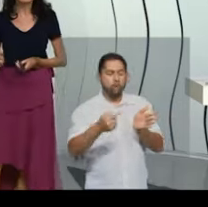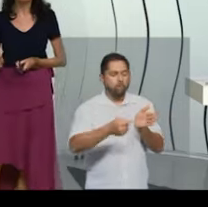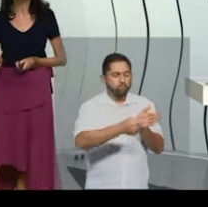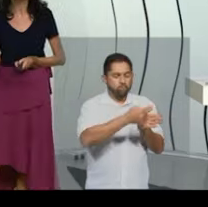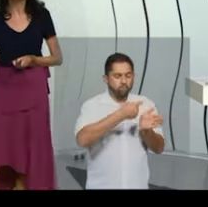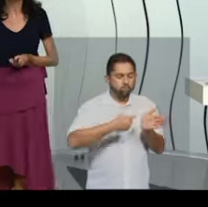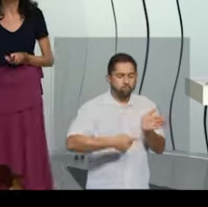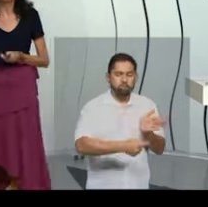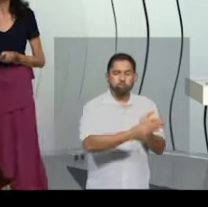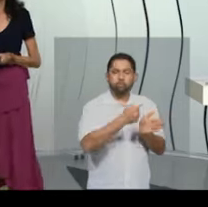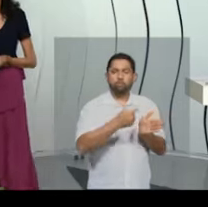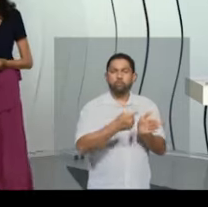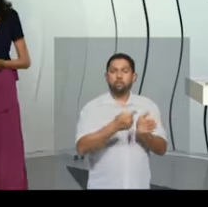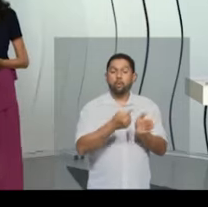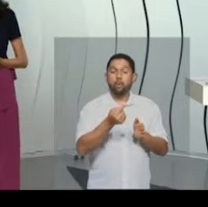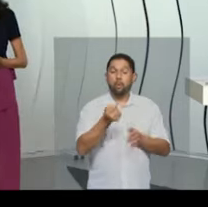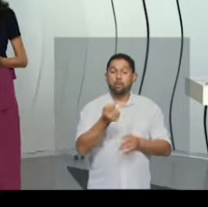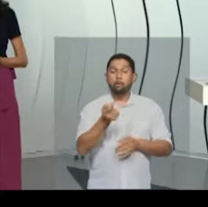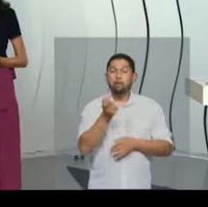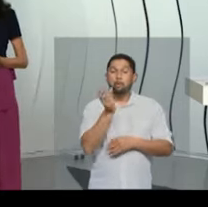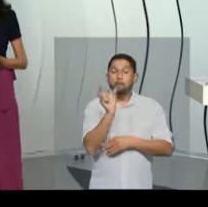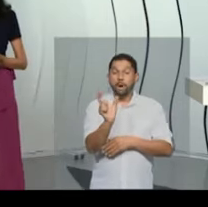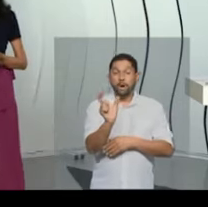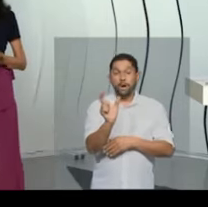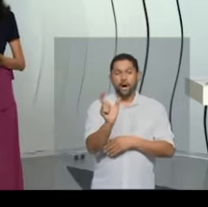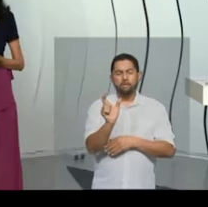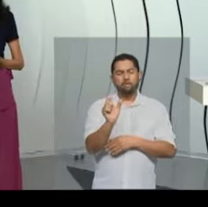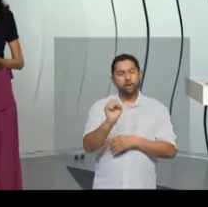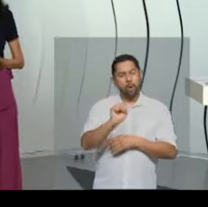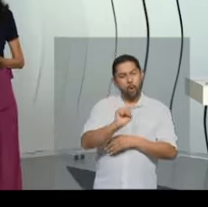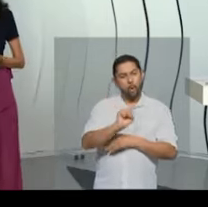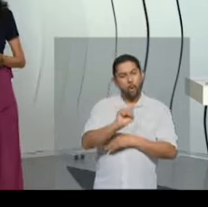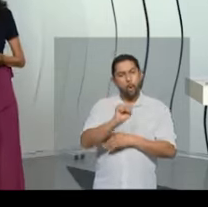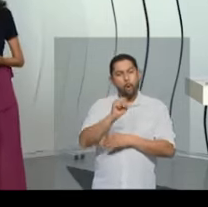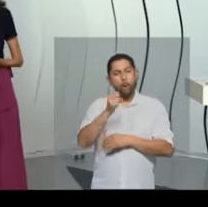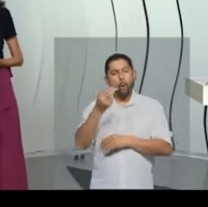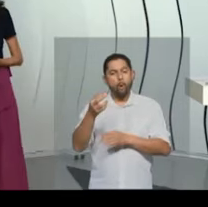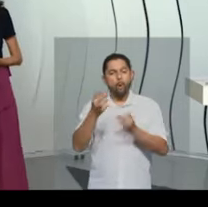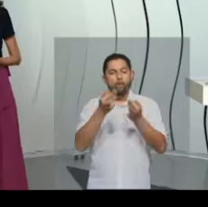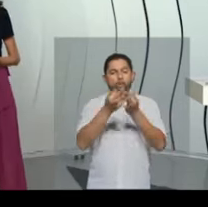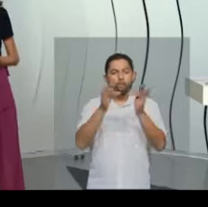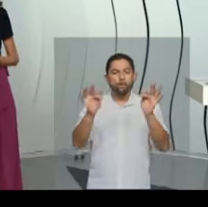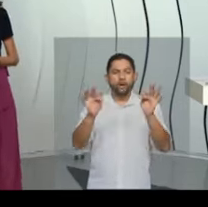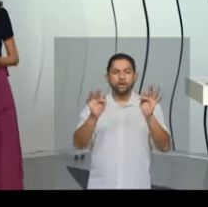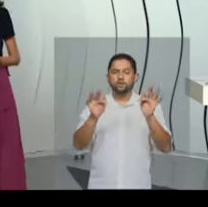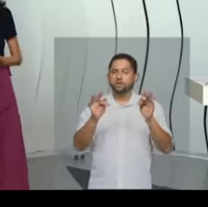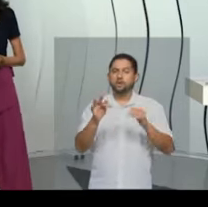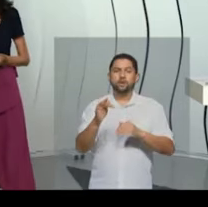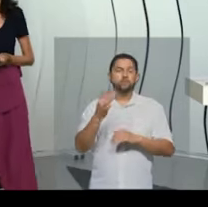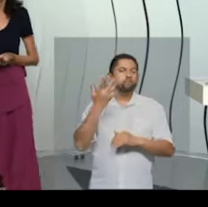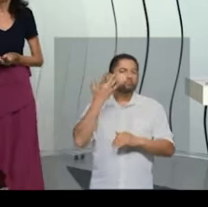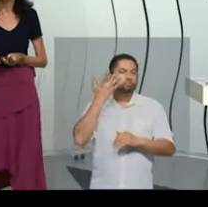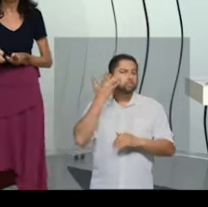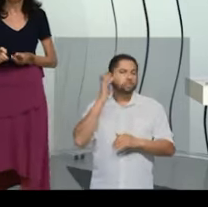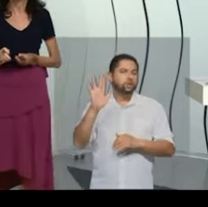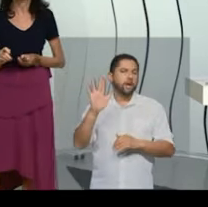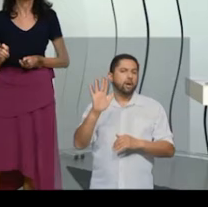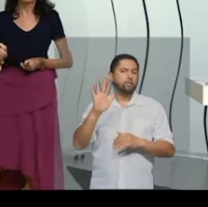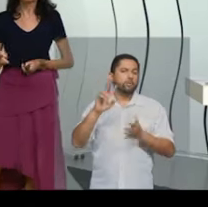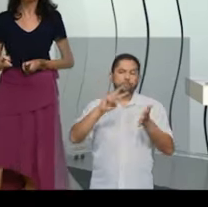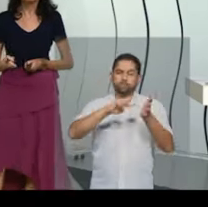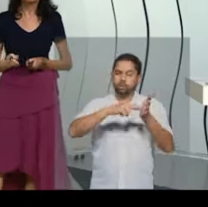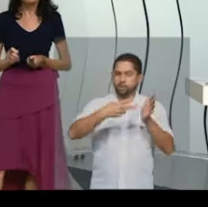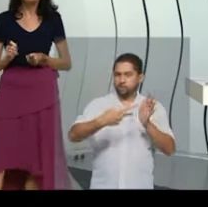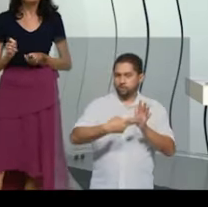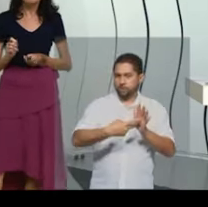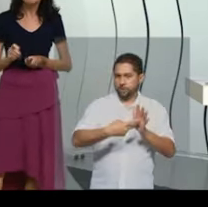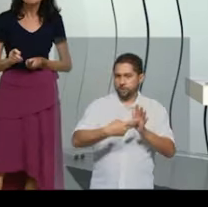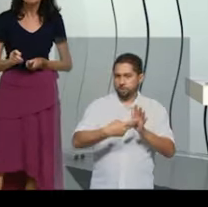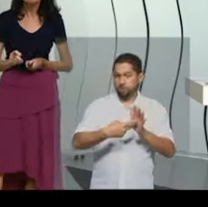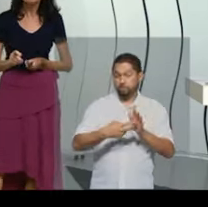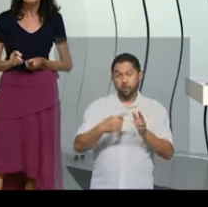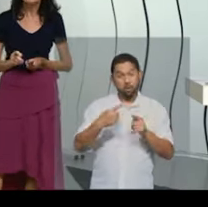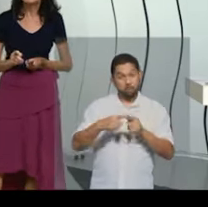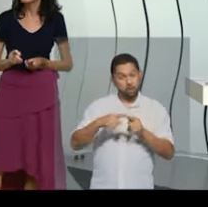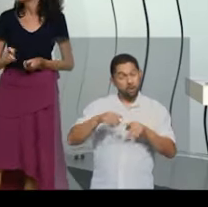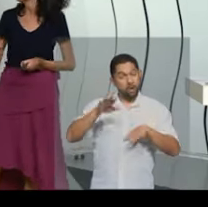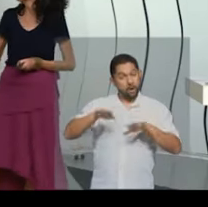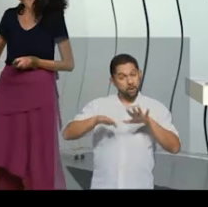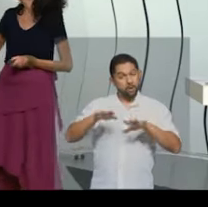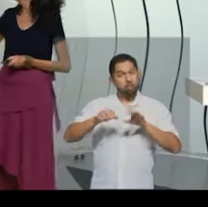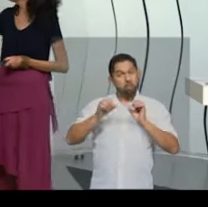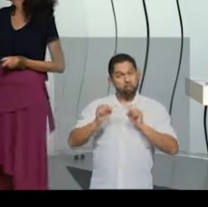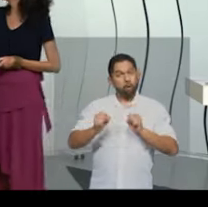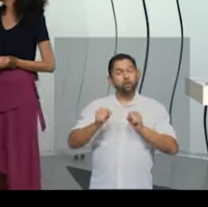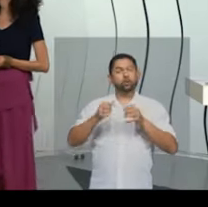as palavras e expressões que você não sabe o significado, porque senão você pode se